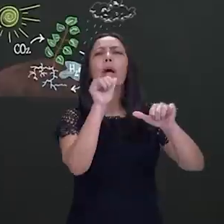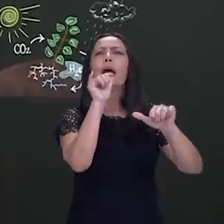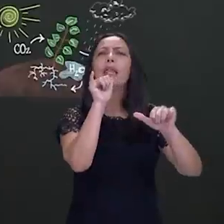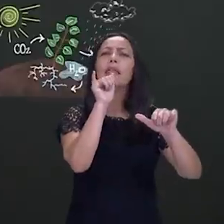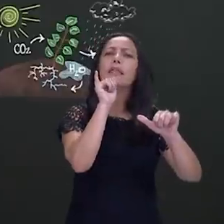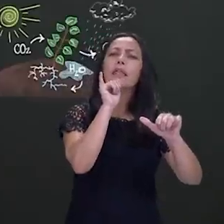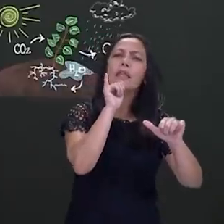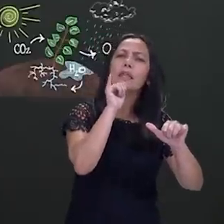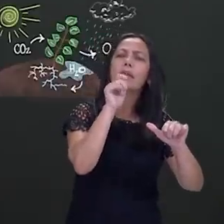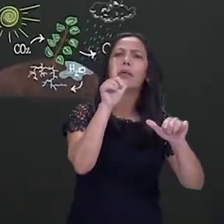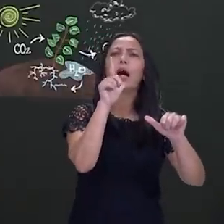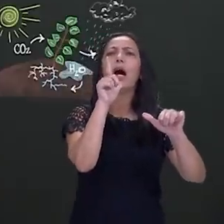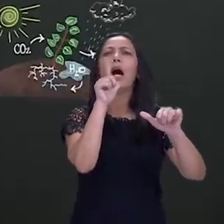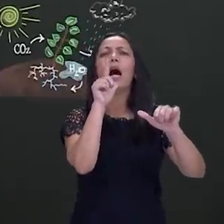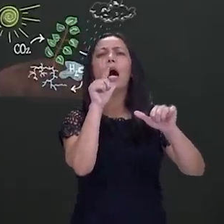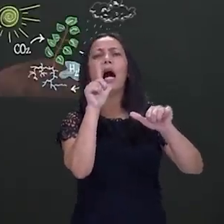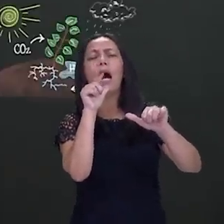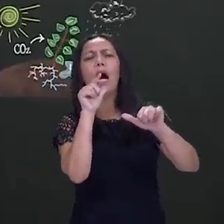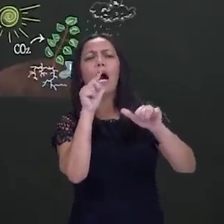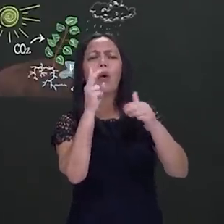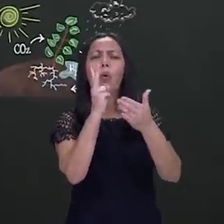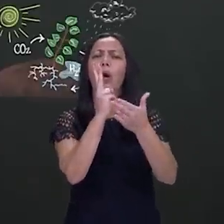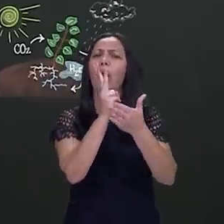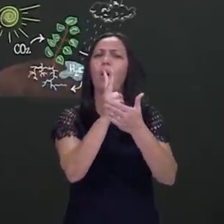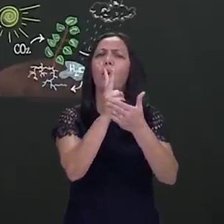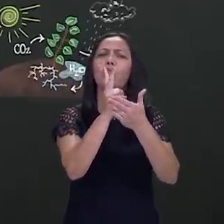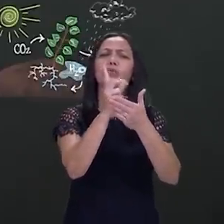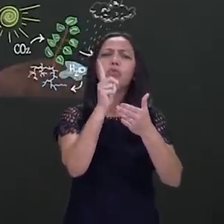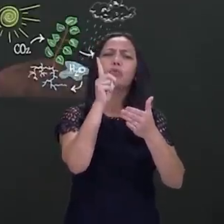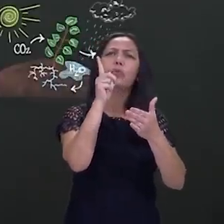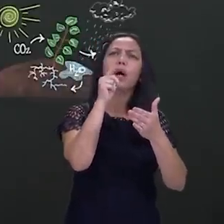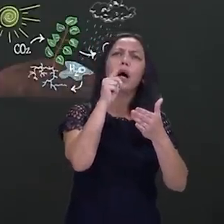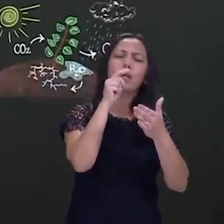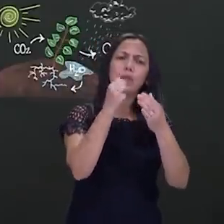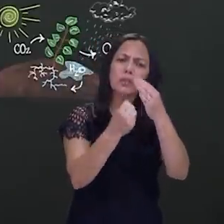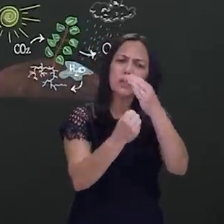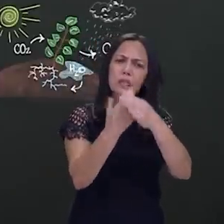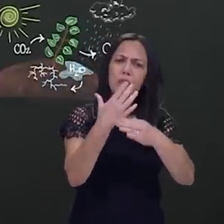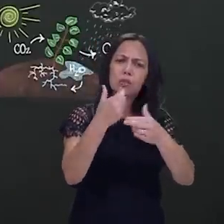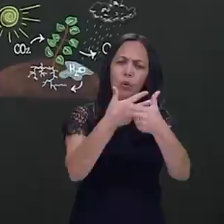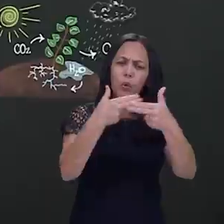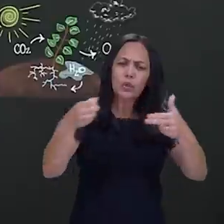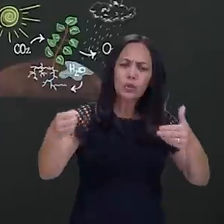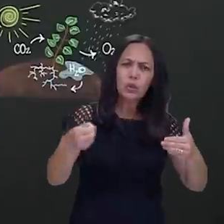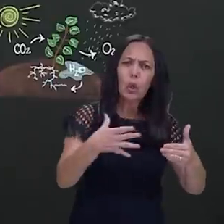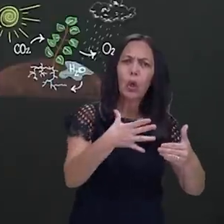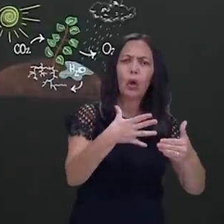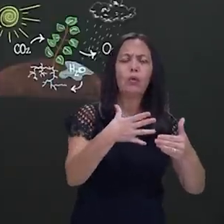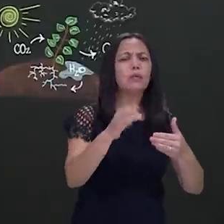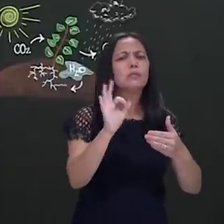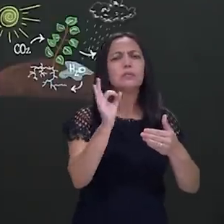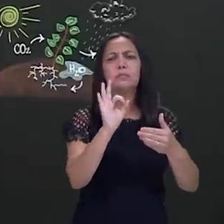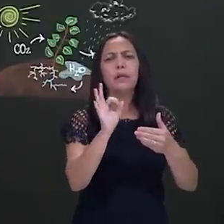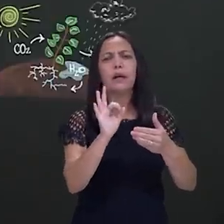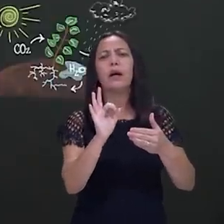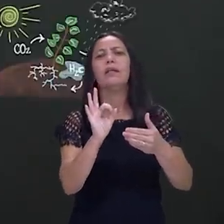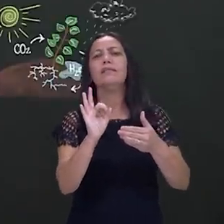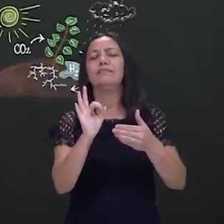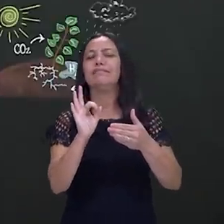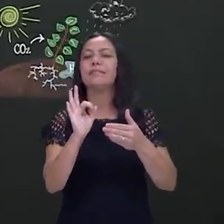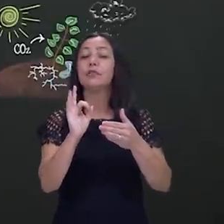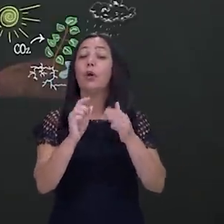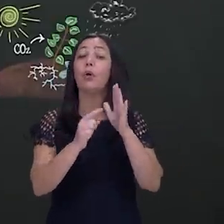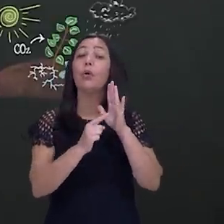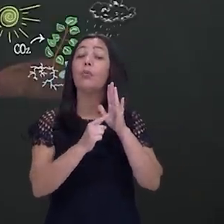a essência da substância. Eu não estou formando algo de fato novo, uma substância nova. Eu